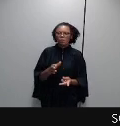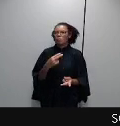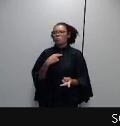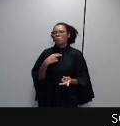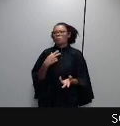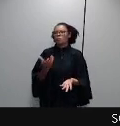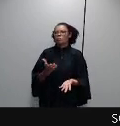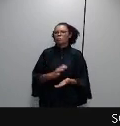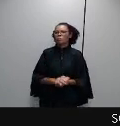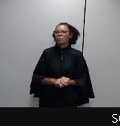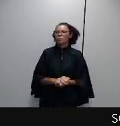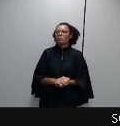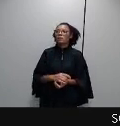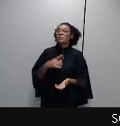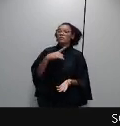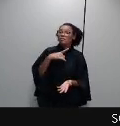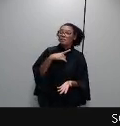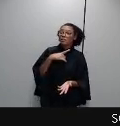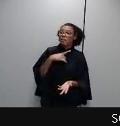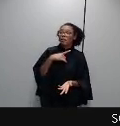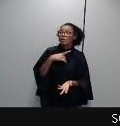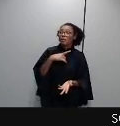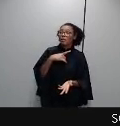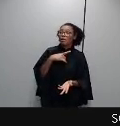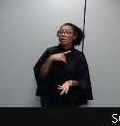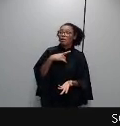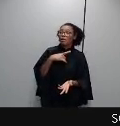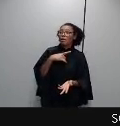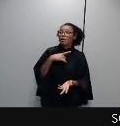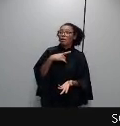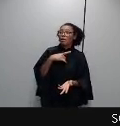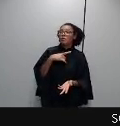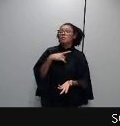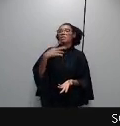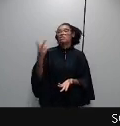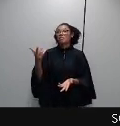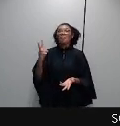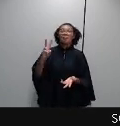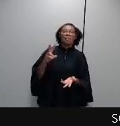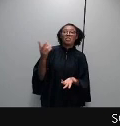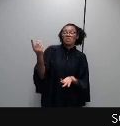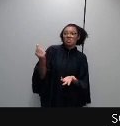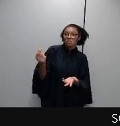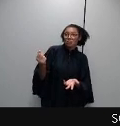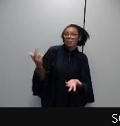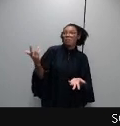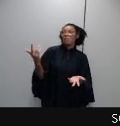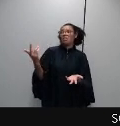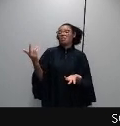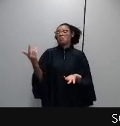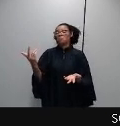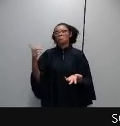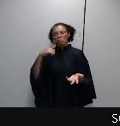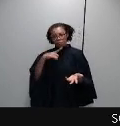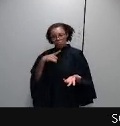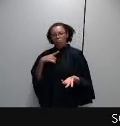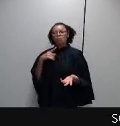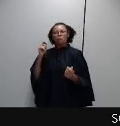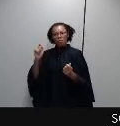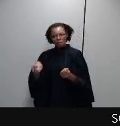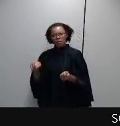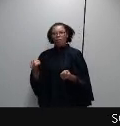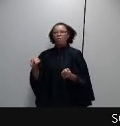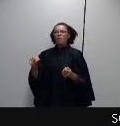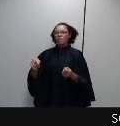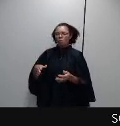Se tiver a verba arrecadada de modo suficiente eu vou buscar o meu